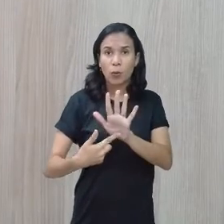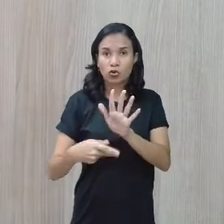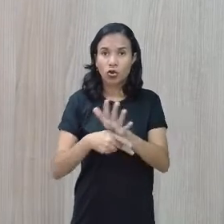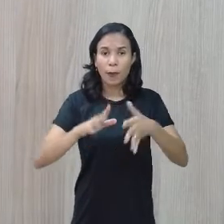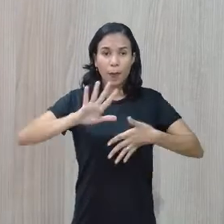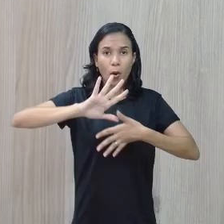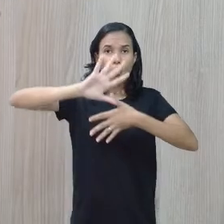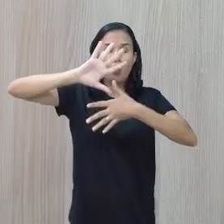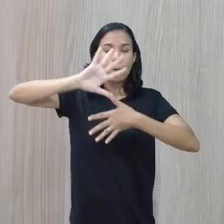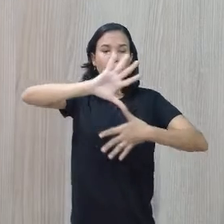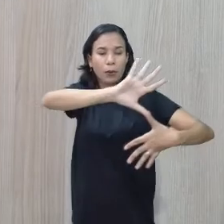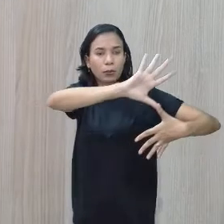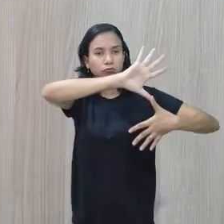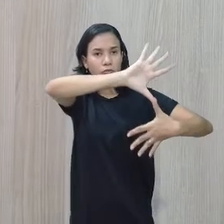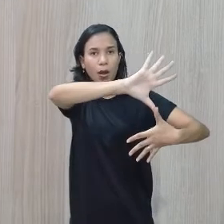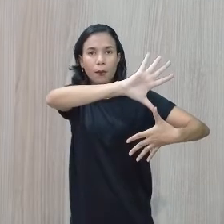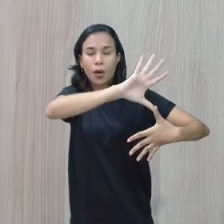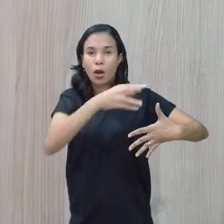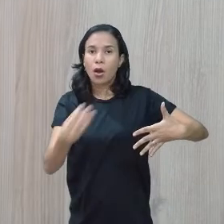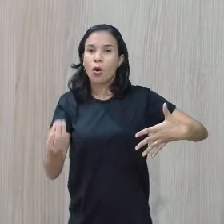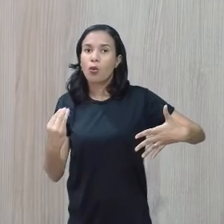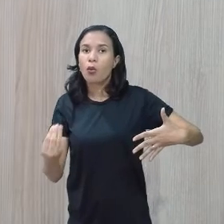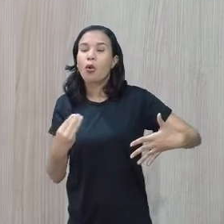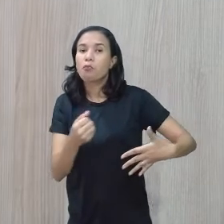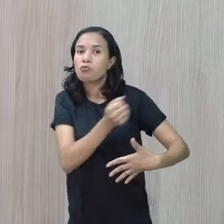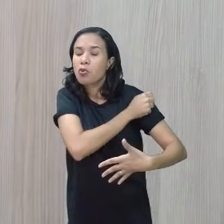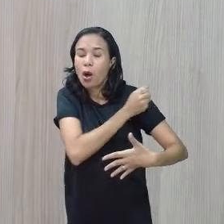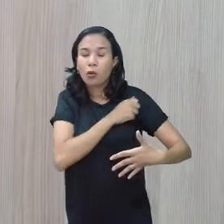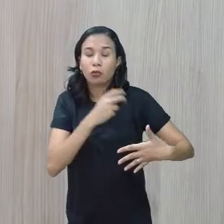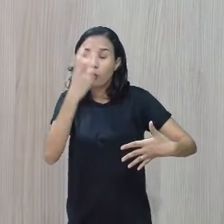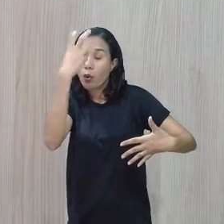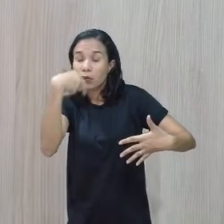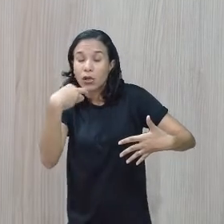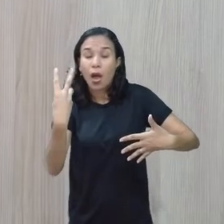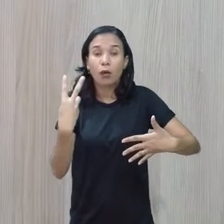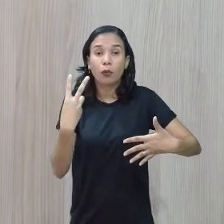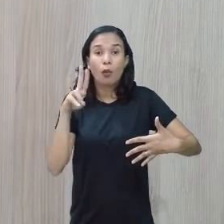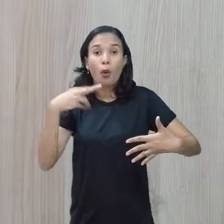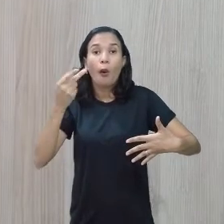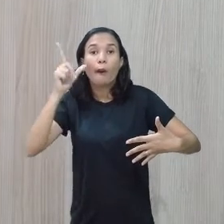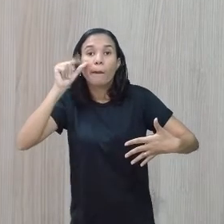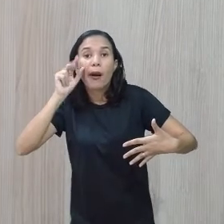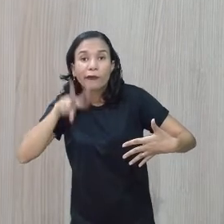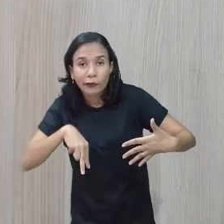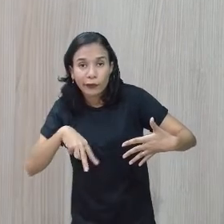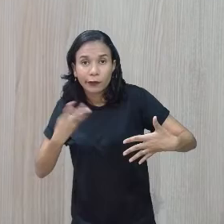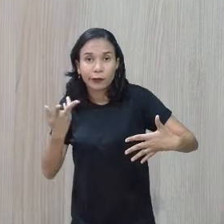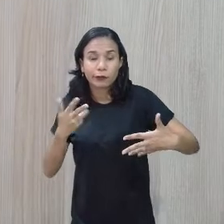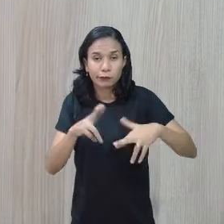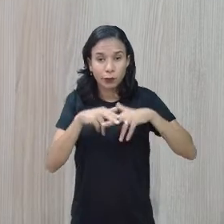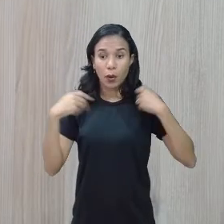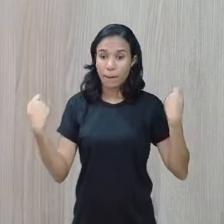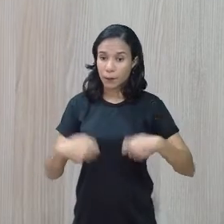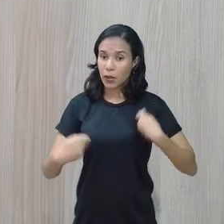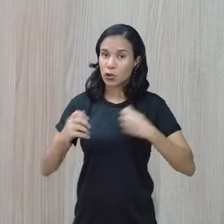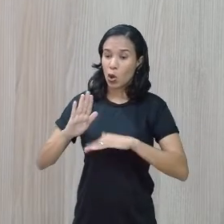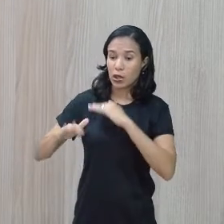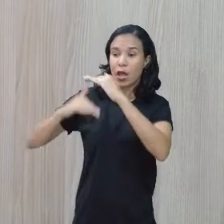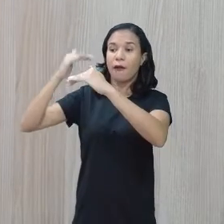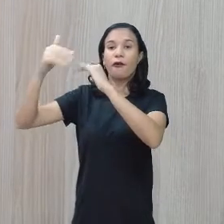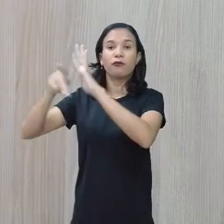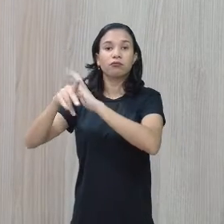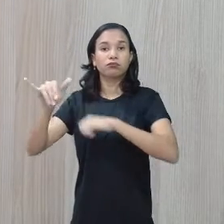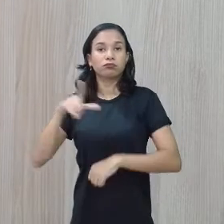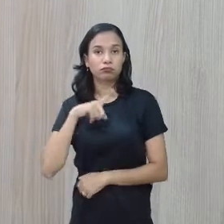Como vou demonstrar um mapa para um aluno que não tinha visão, cego, ou que tinha baixa visão? Isso. Então a gente teve que desenvolver algumas